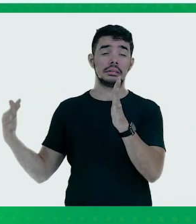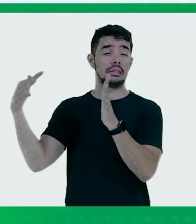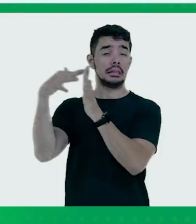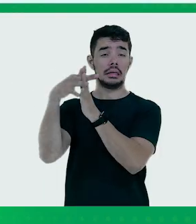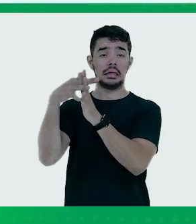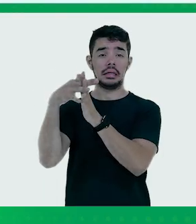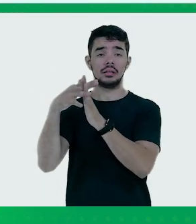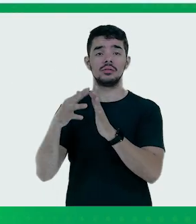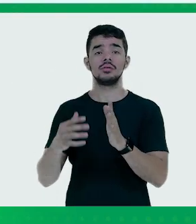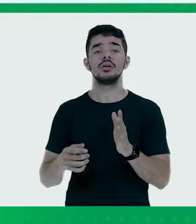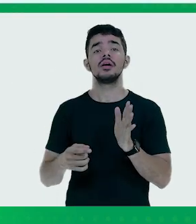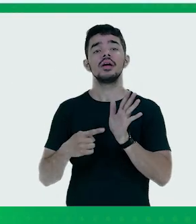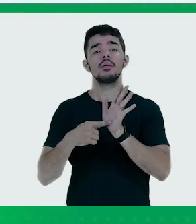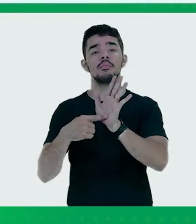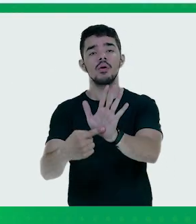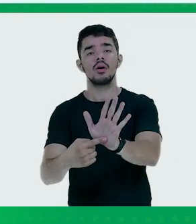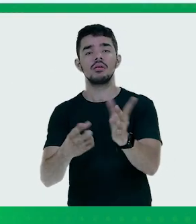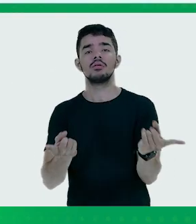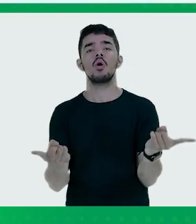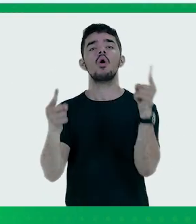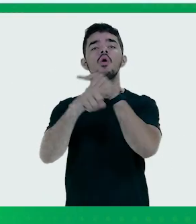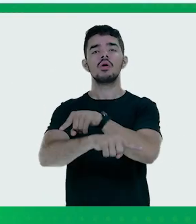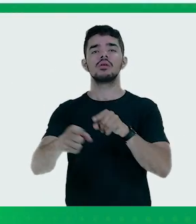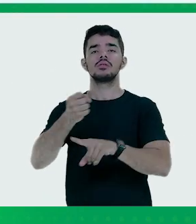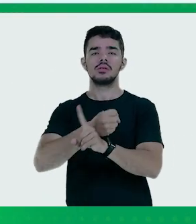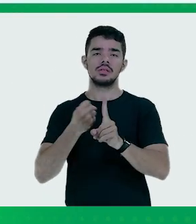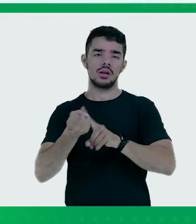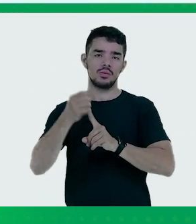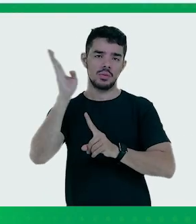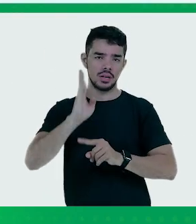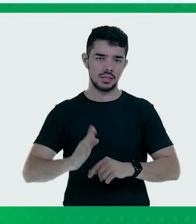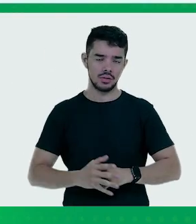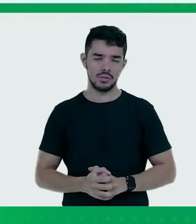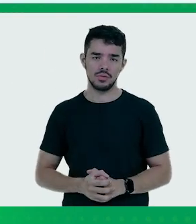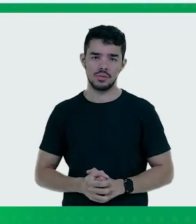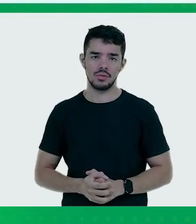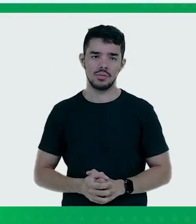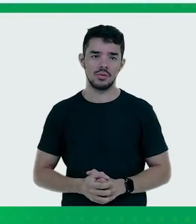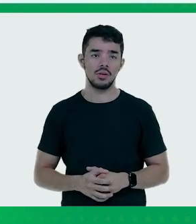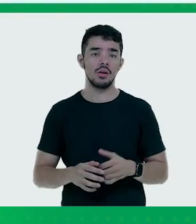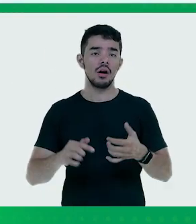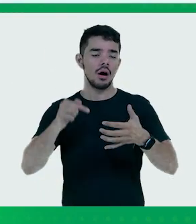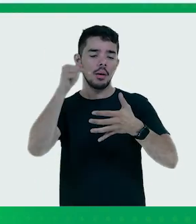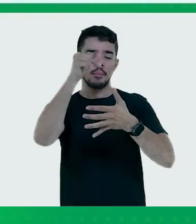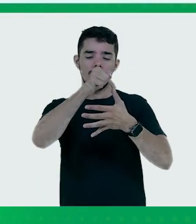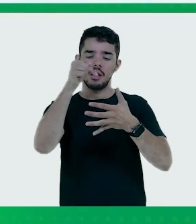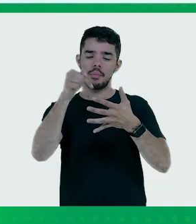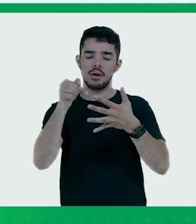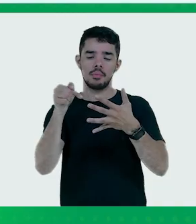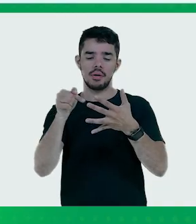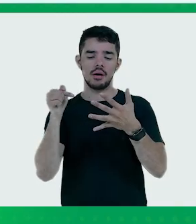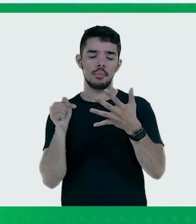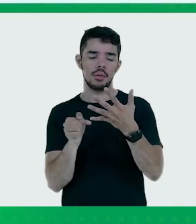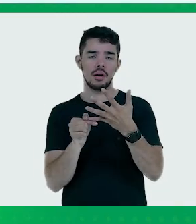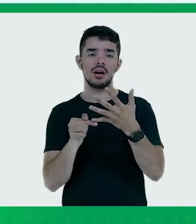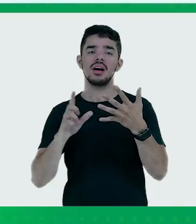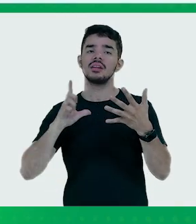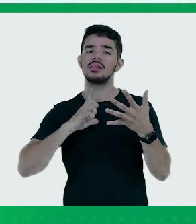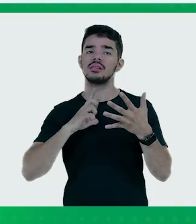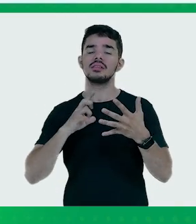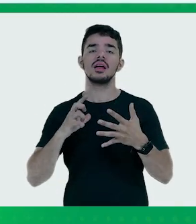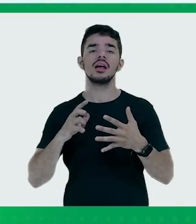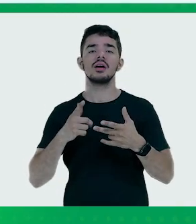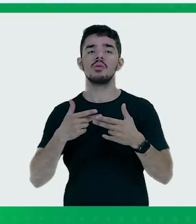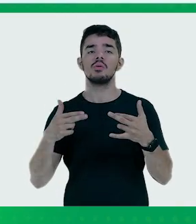exagerado e expõe as contradições sociais brasileiras. Então, todos os outros itens, né, trazem uma questão